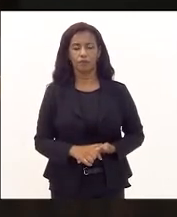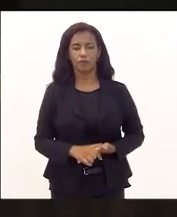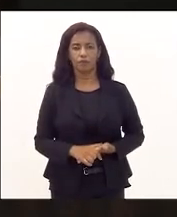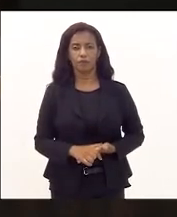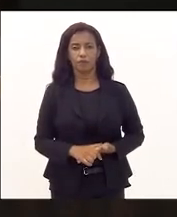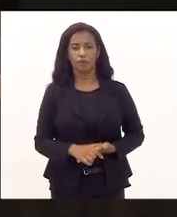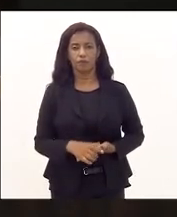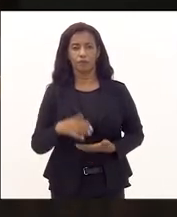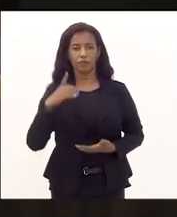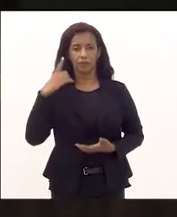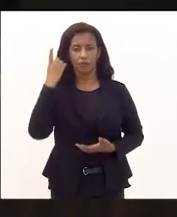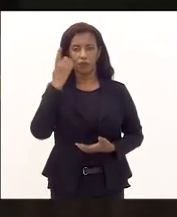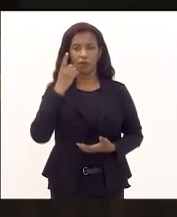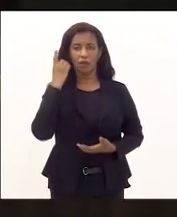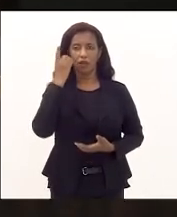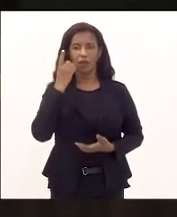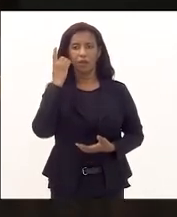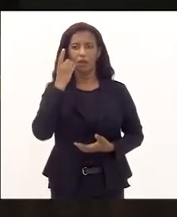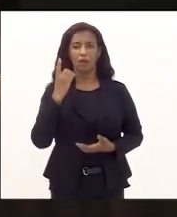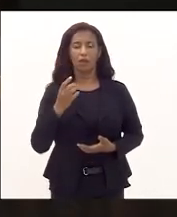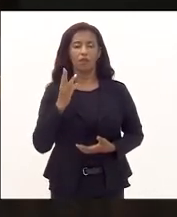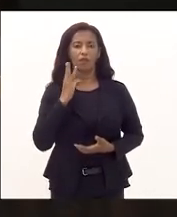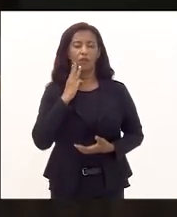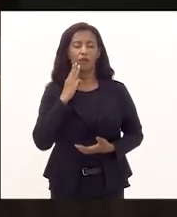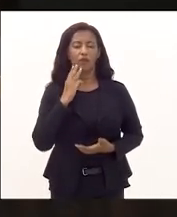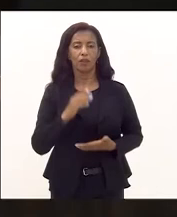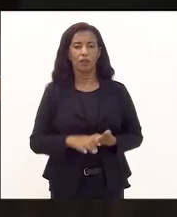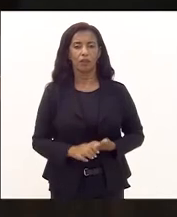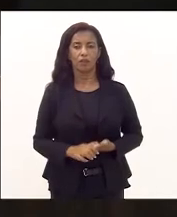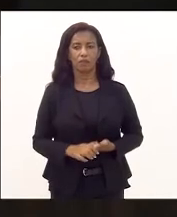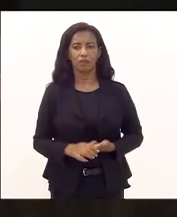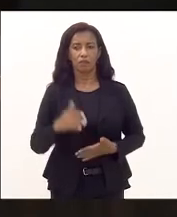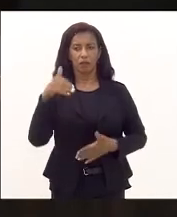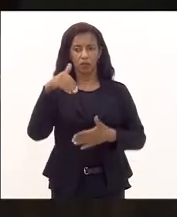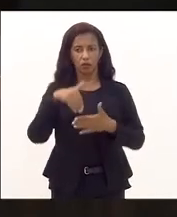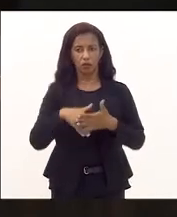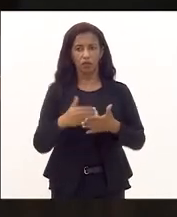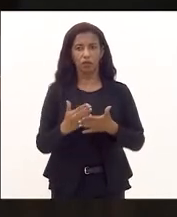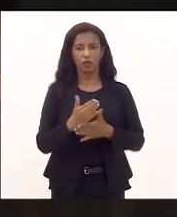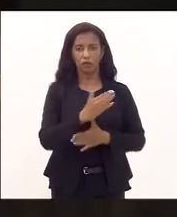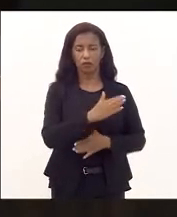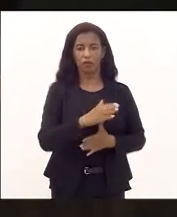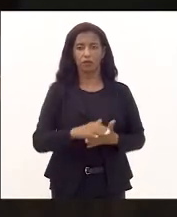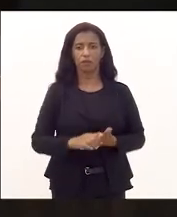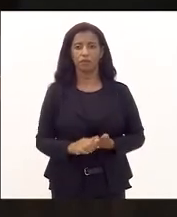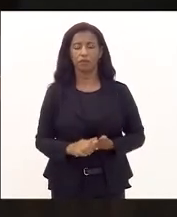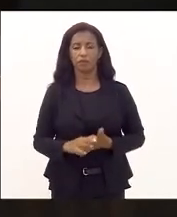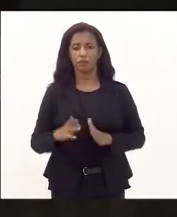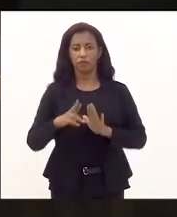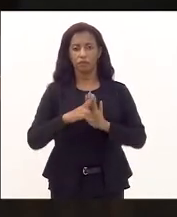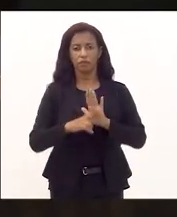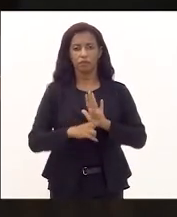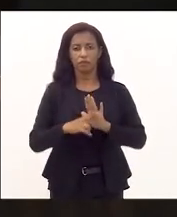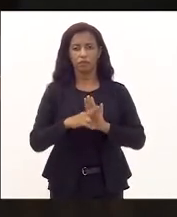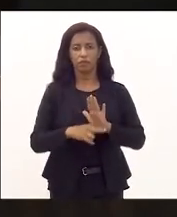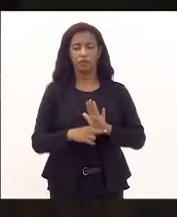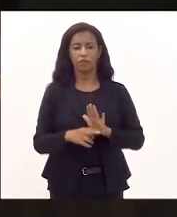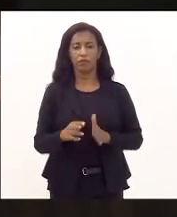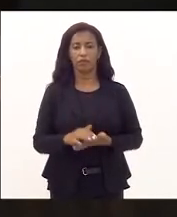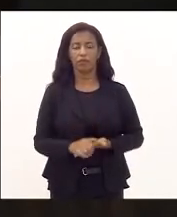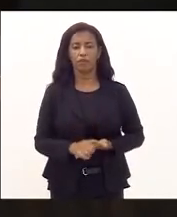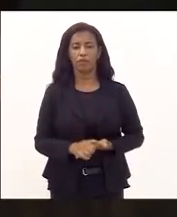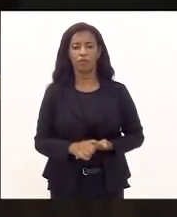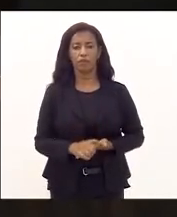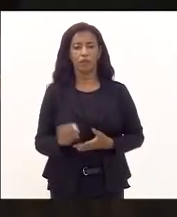requerimento 1662 para inclusão na ordem do dia, deputado Valdec Carneiro, em votação, aprovado. Requerimento, mesa